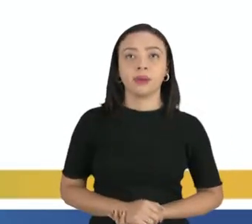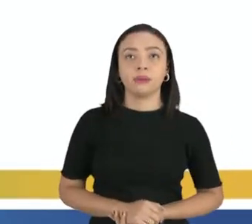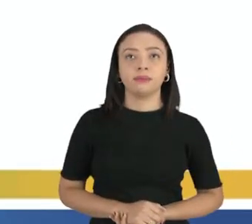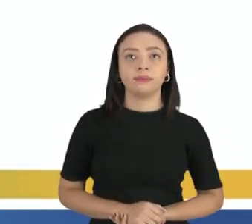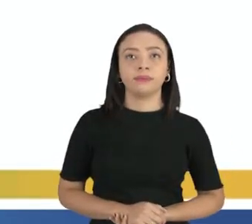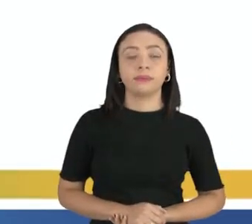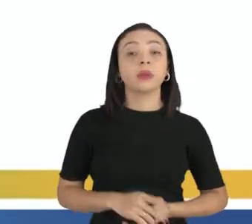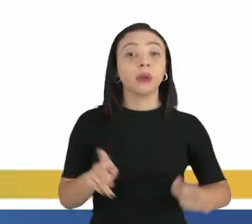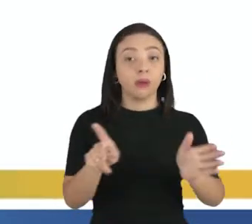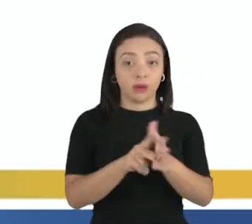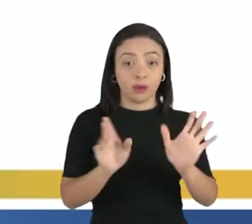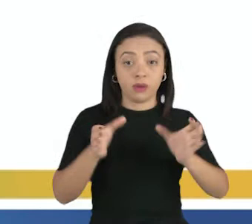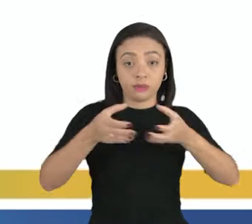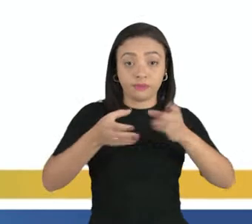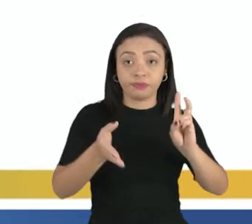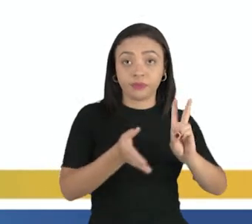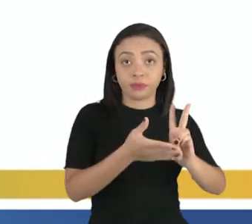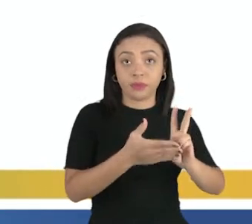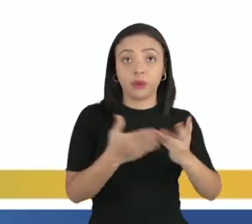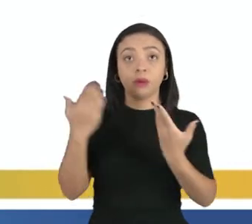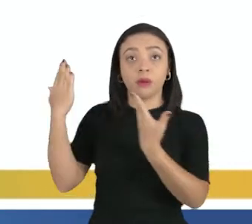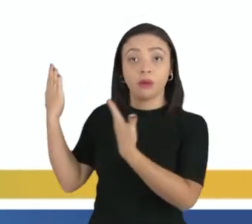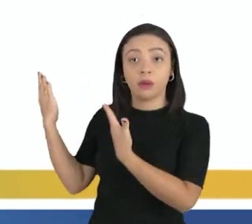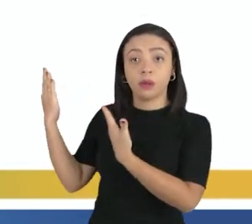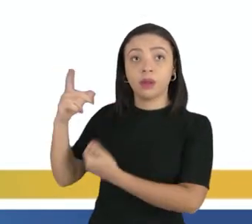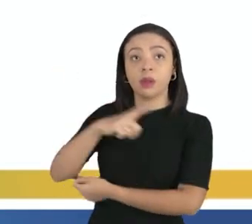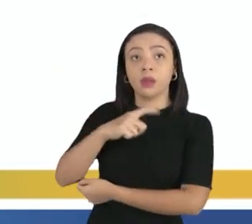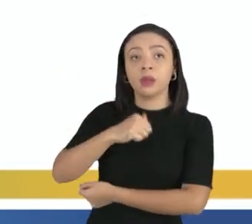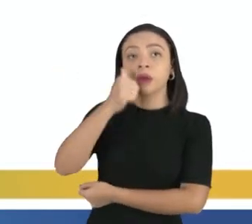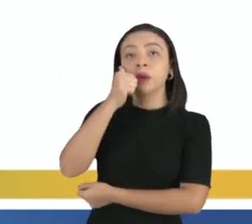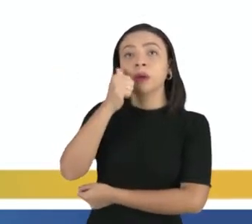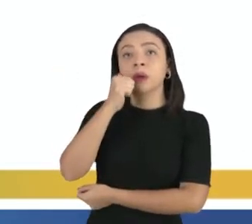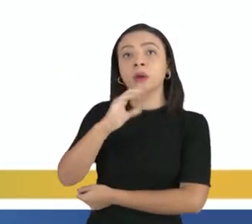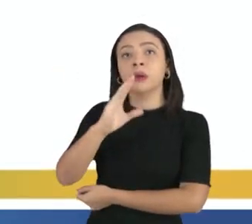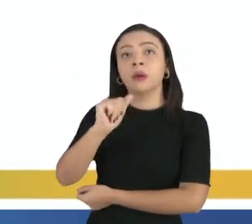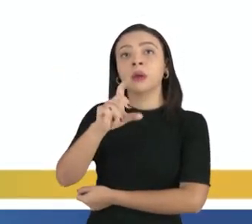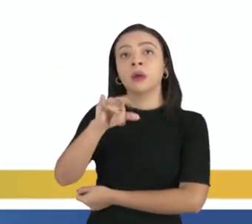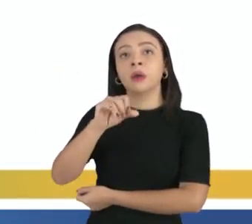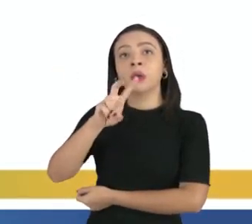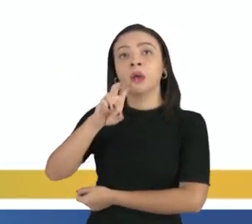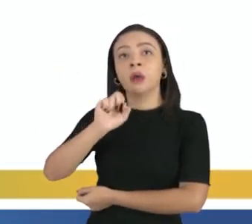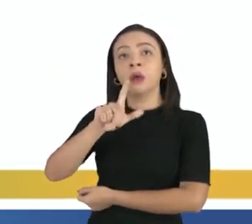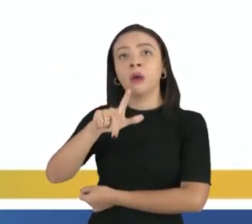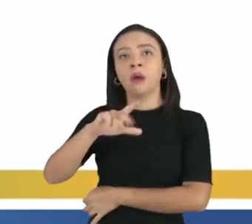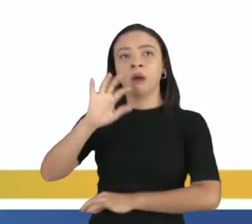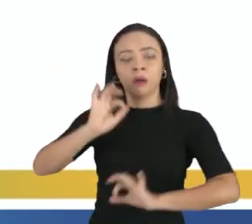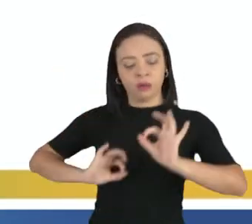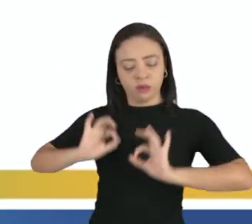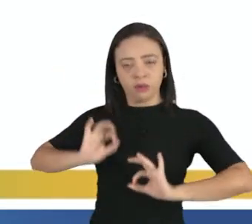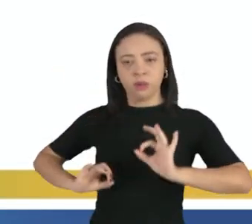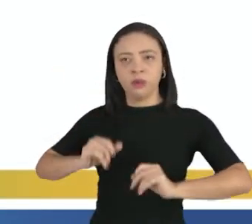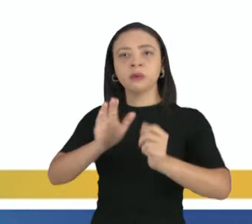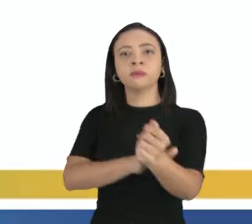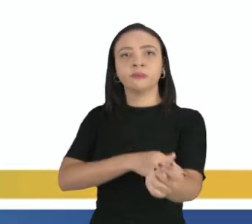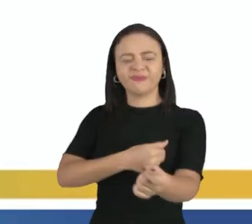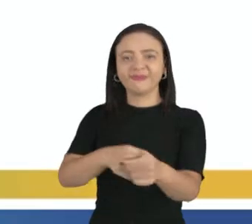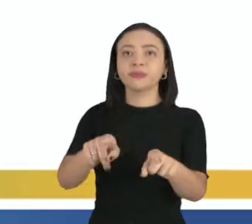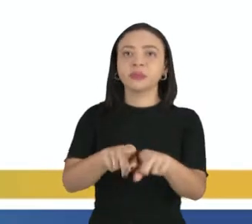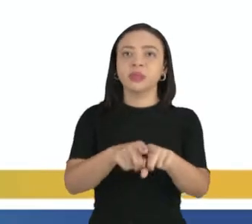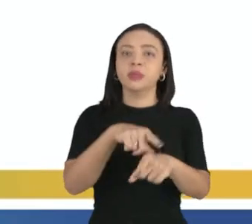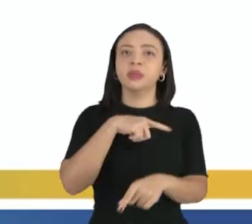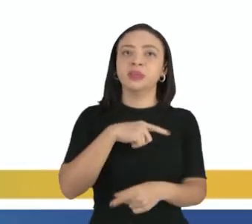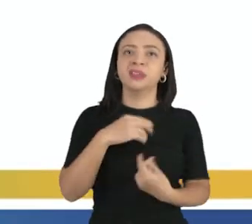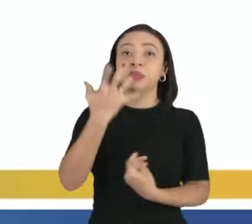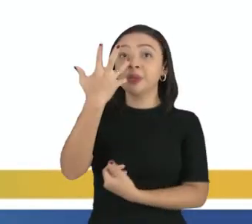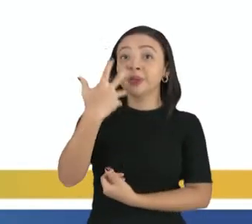corporais indígenas. À esquerda nós temos uma mulher cadivel adornada com pinturas corporais e à direita nós temos